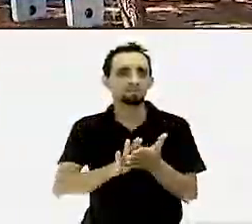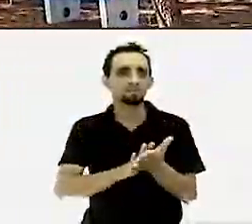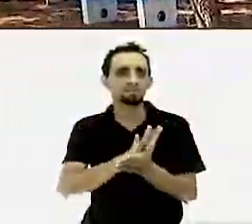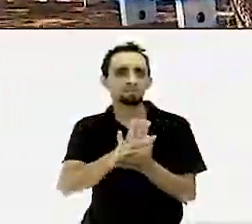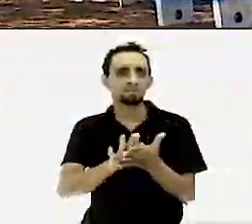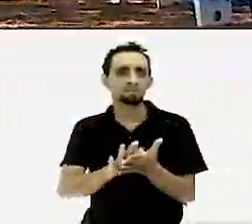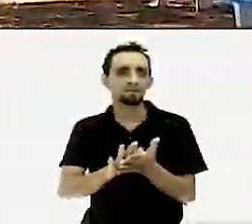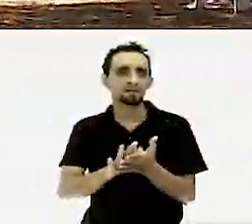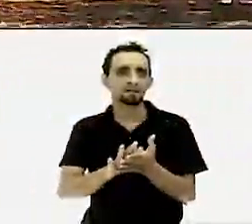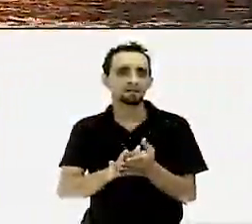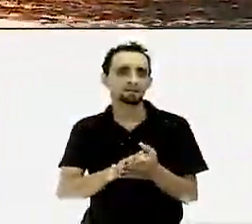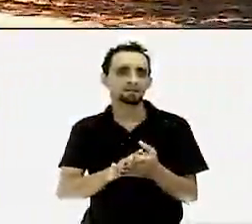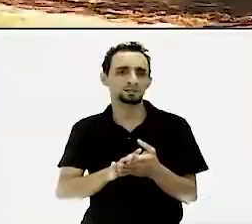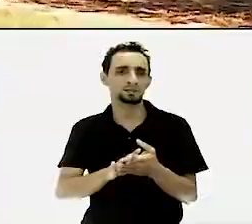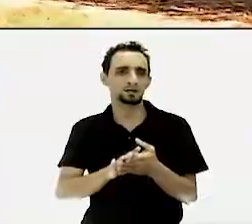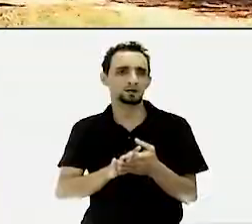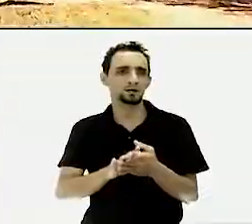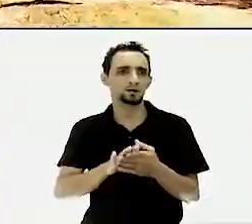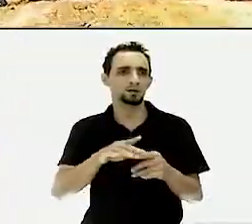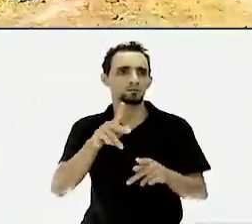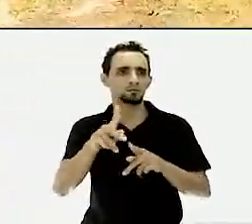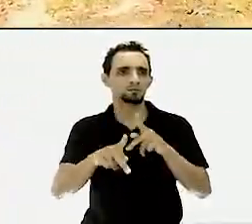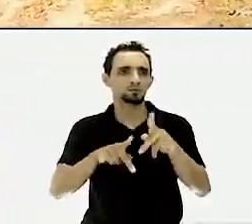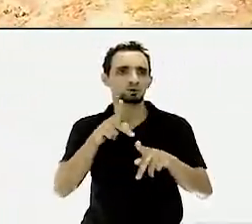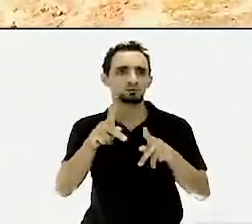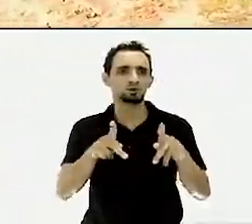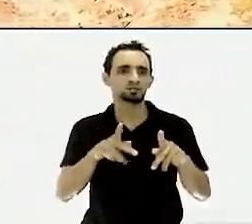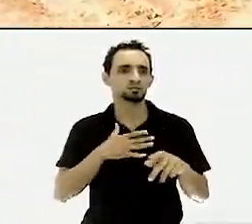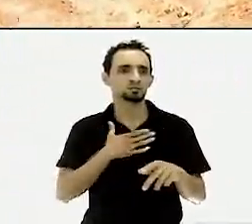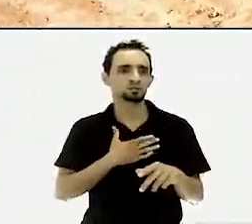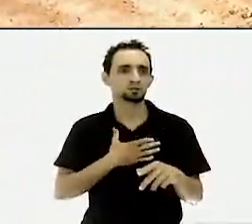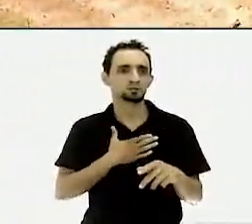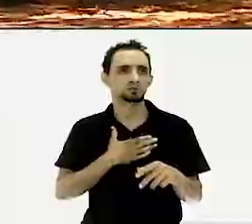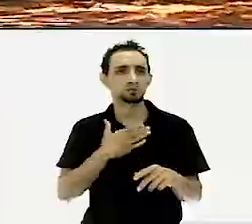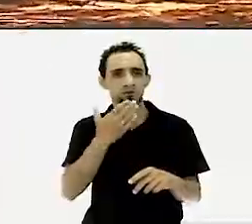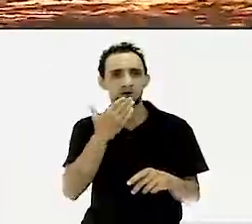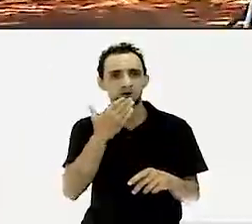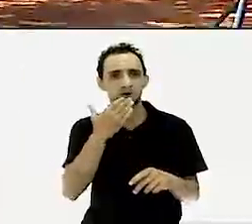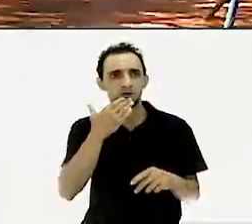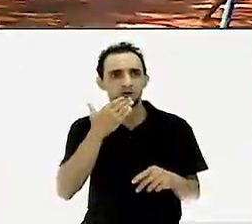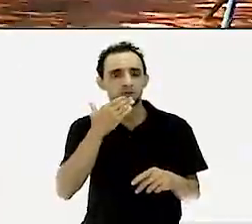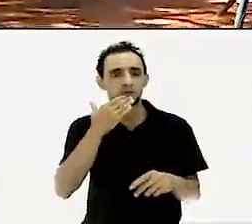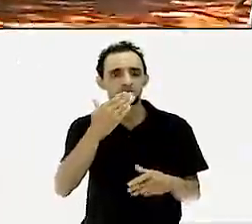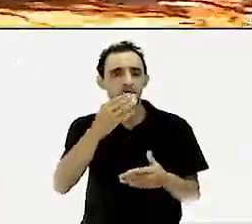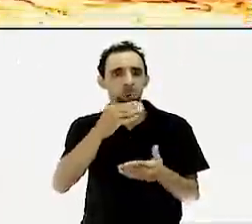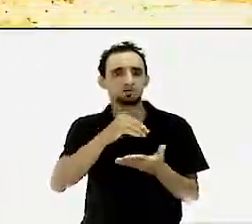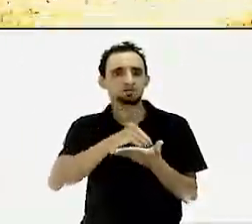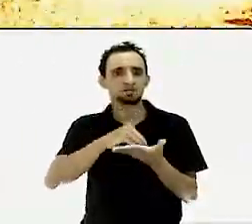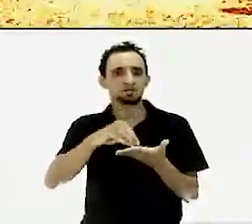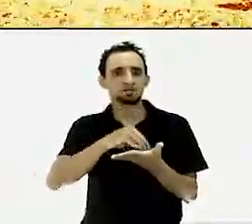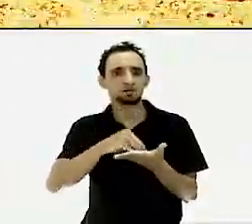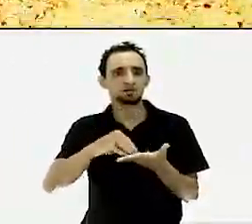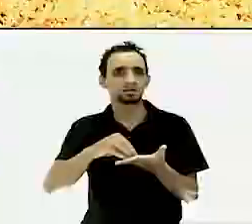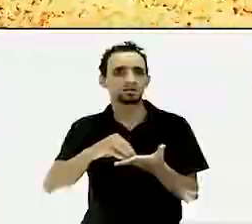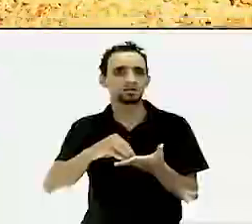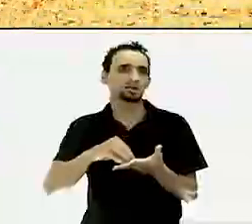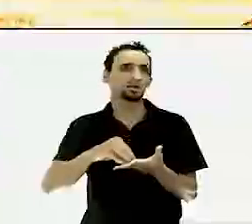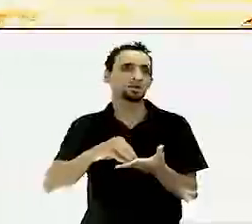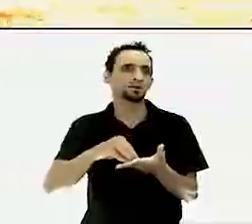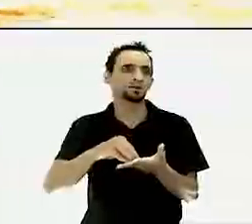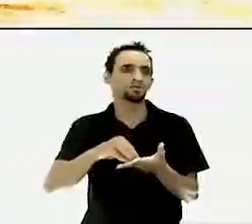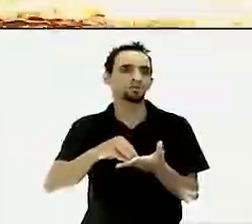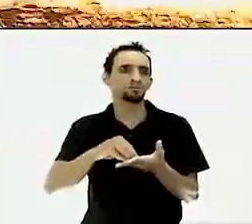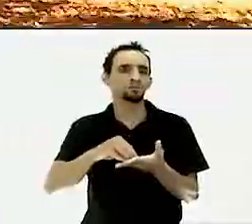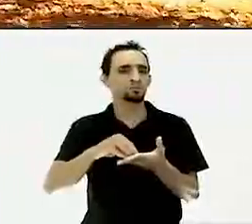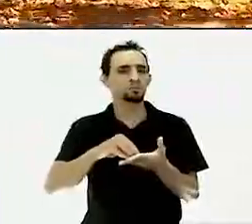aparelhos que estão danificados e oferecendo perigo às crianças. Indico também a inclusão de novos brinquedos.